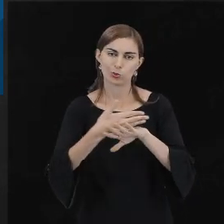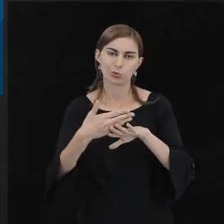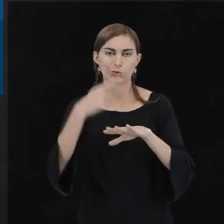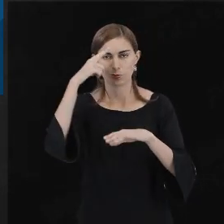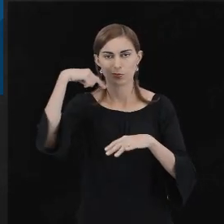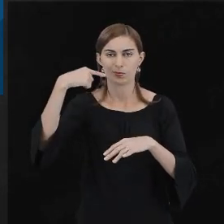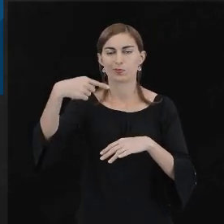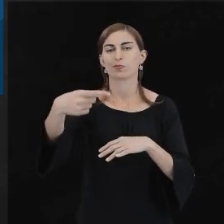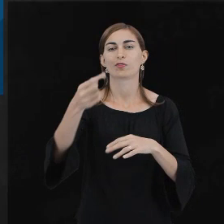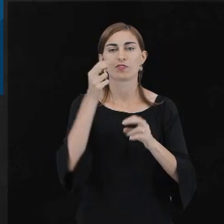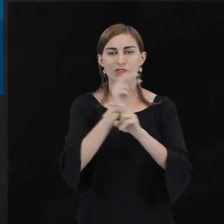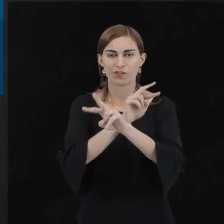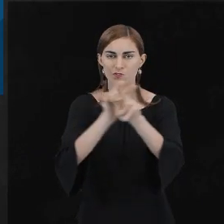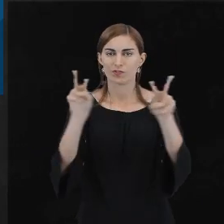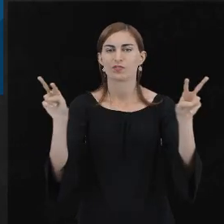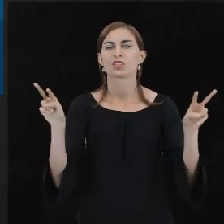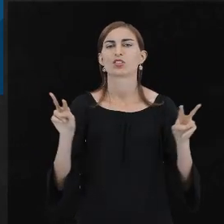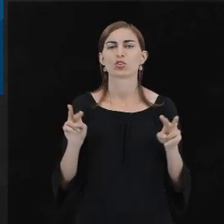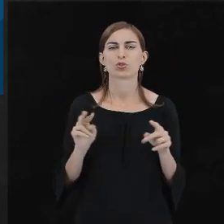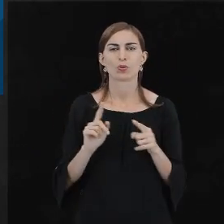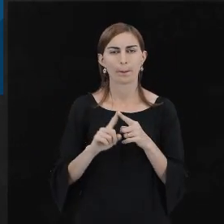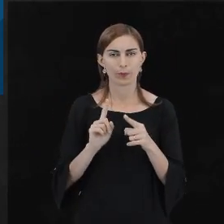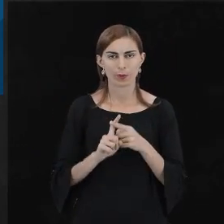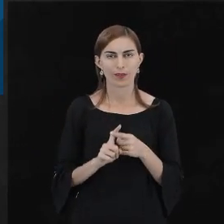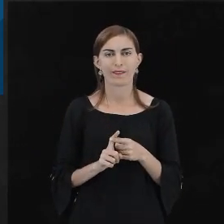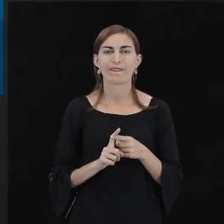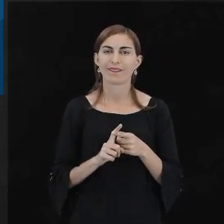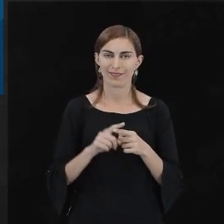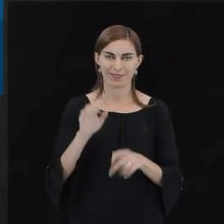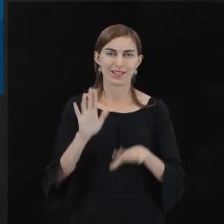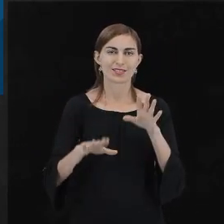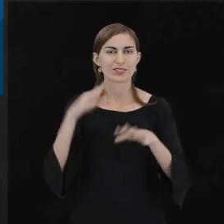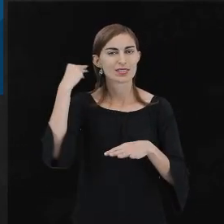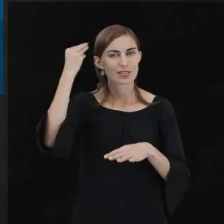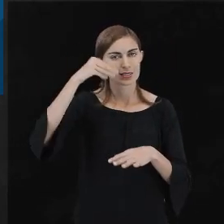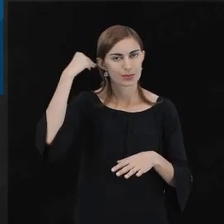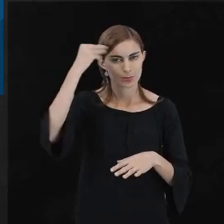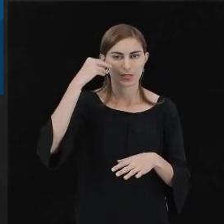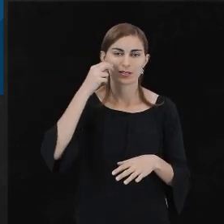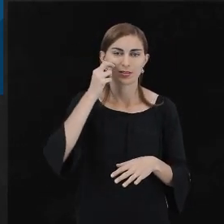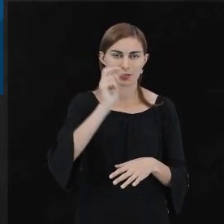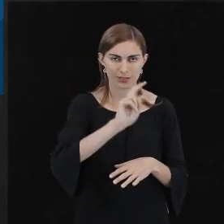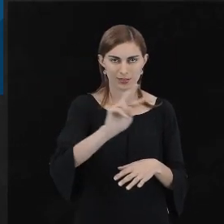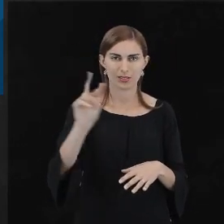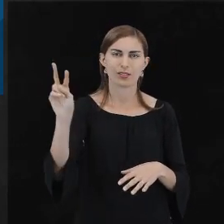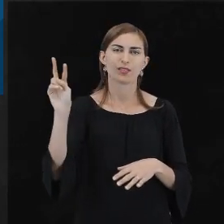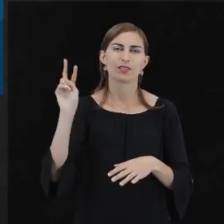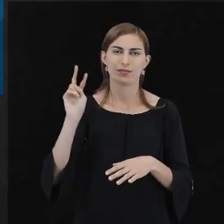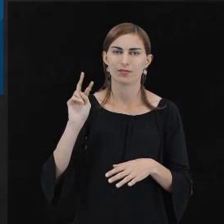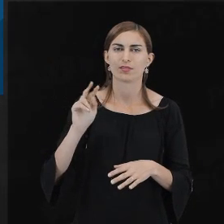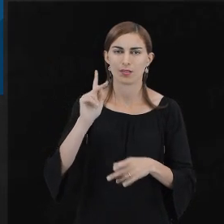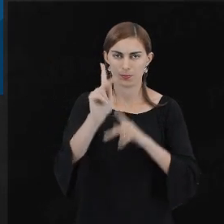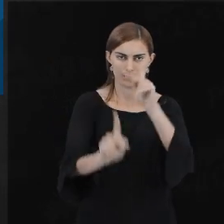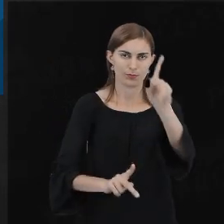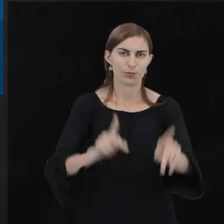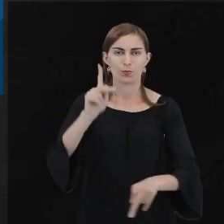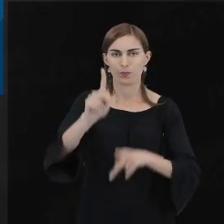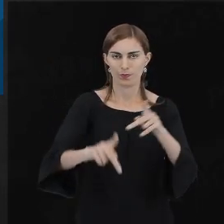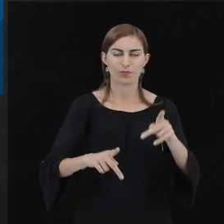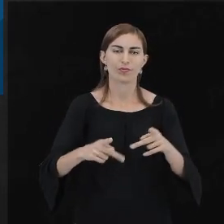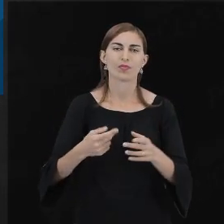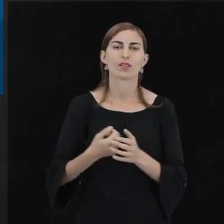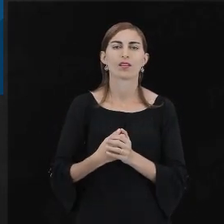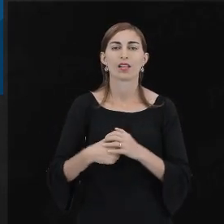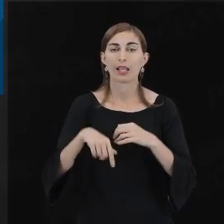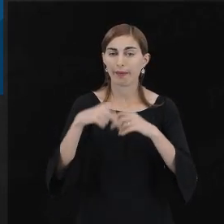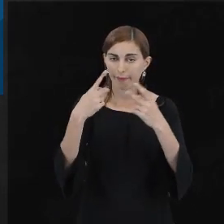desse cotidiano que precisa ser visto, porque as experiências, como a gente viu pelo princípio da acumulação, o princípio